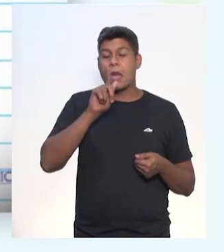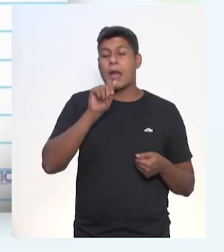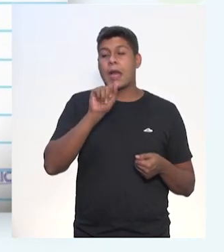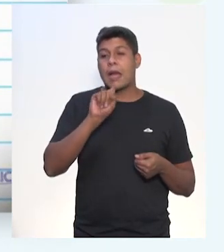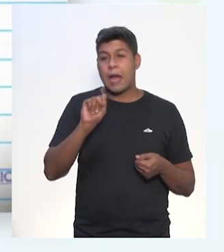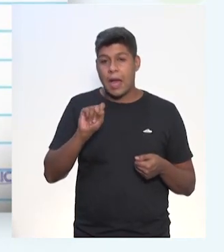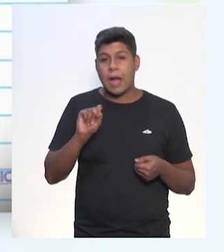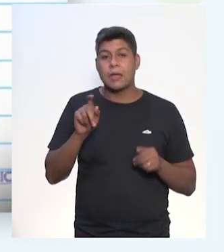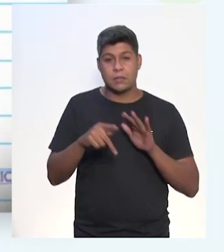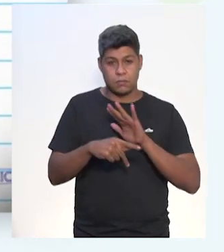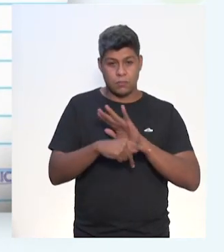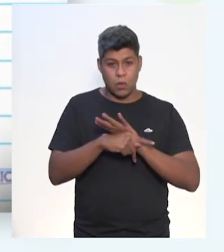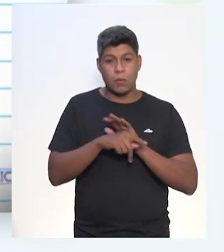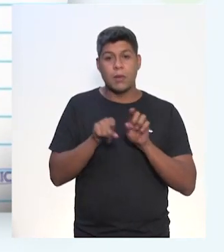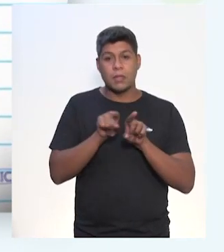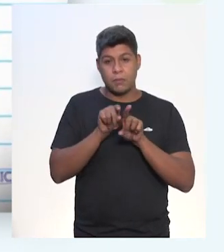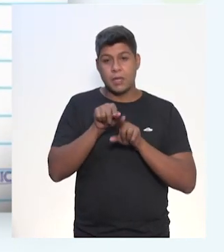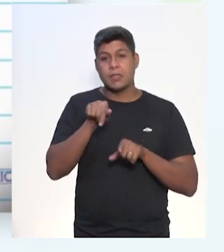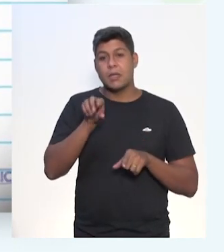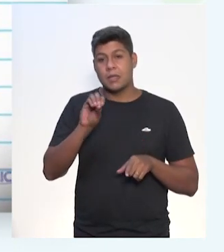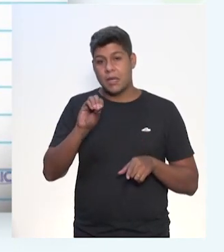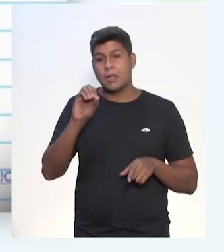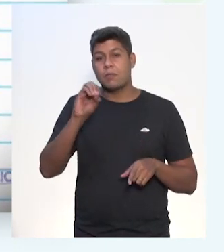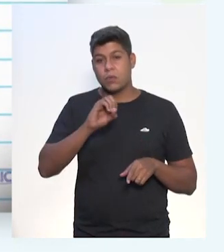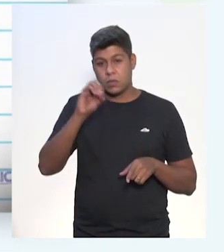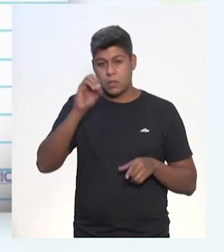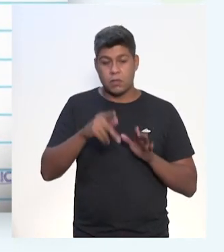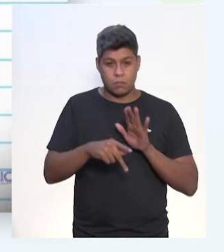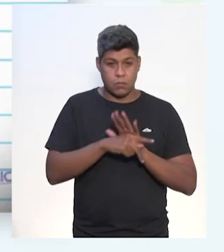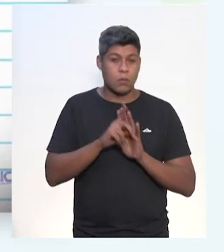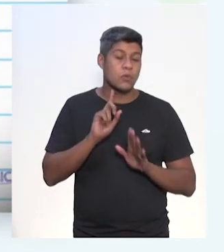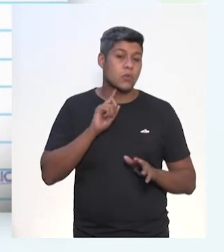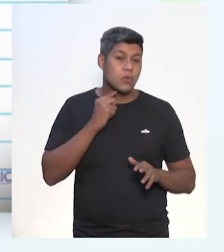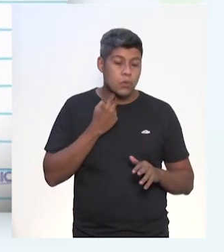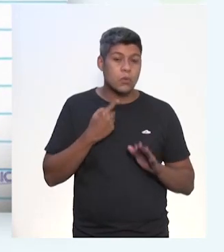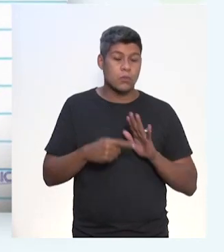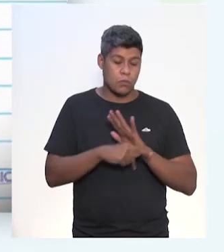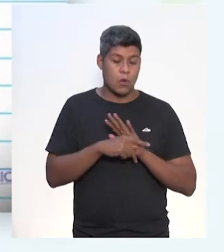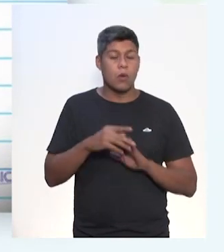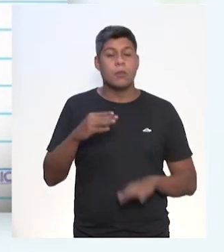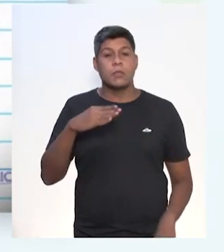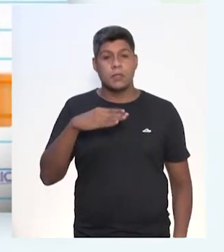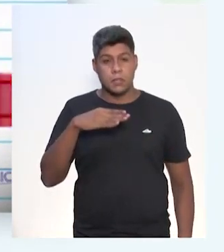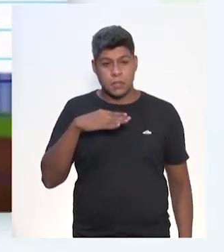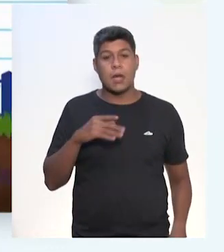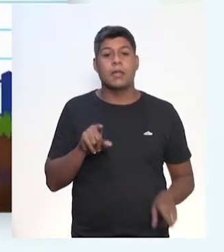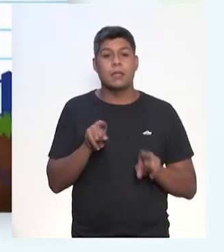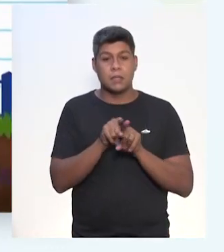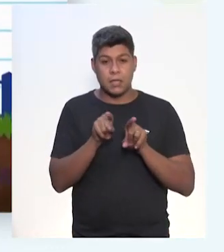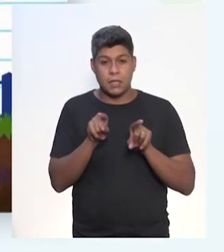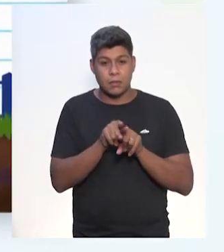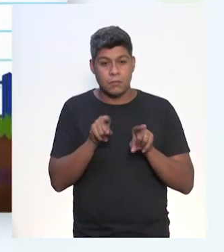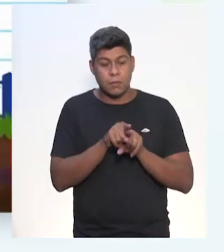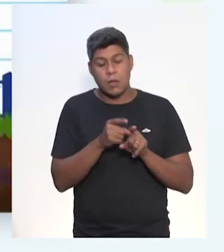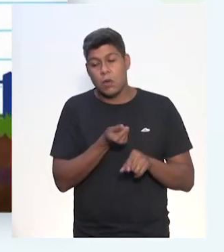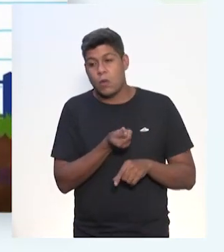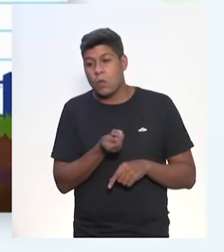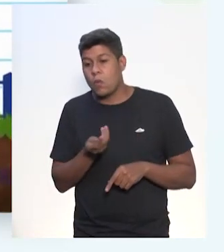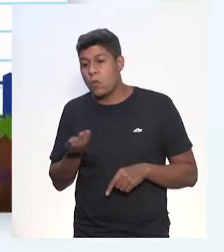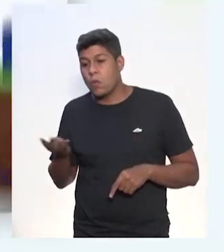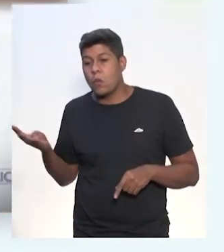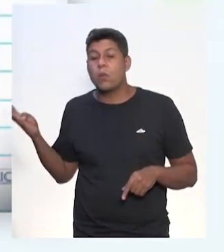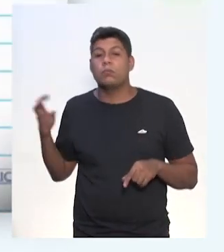de efeito estufa e 70% da produção de resíduos advém das cidades. Além do mais, a concentração fundiária e